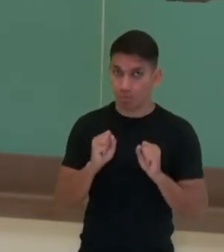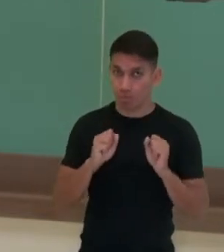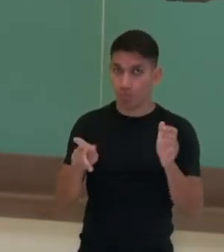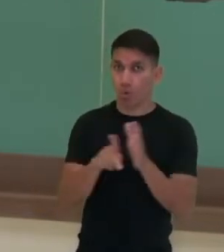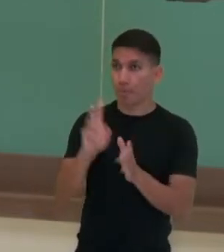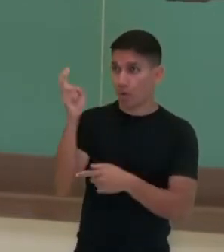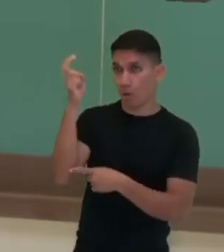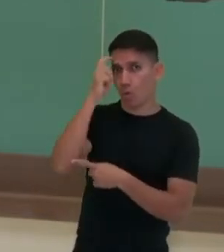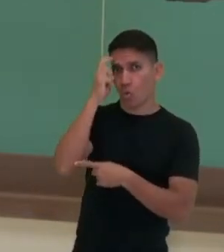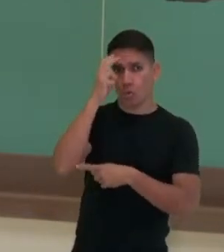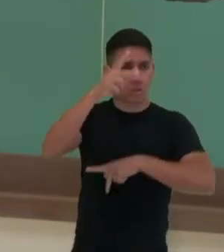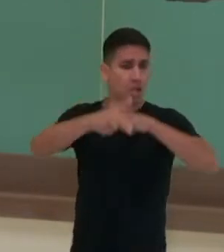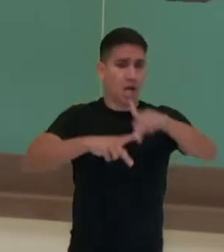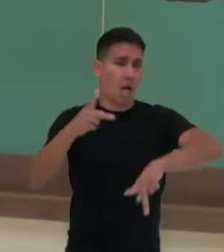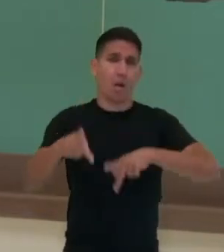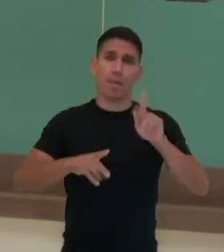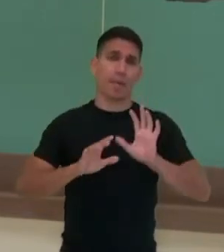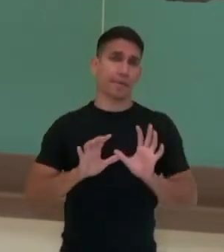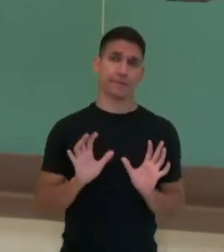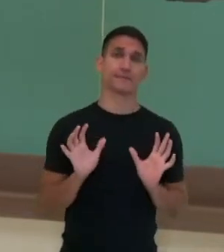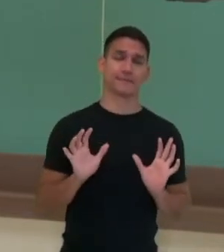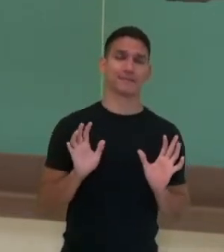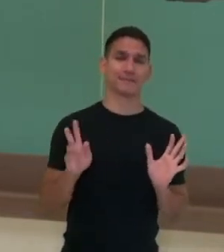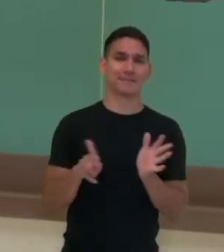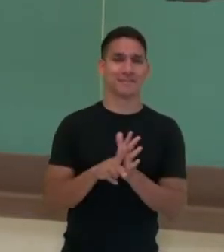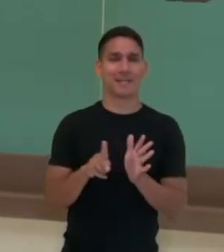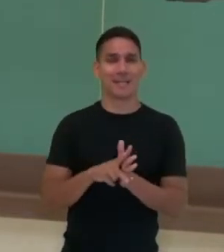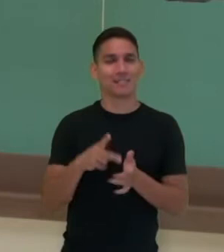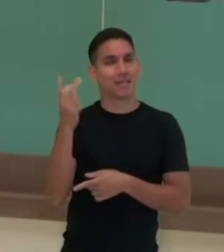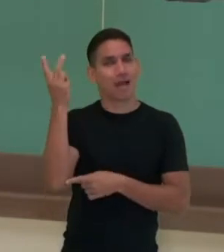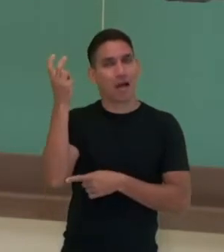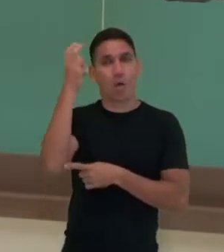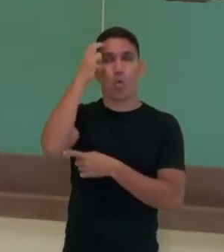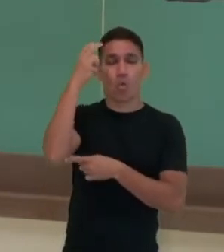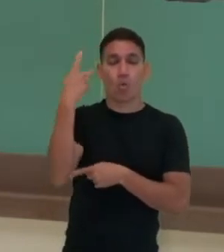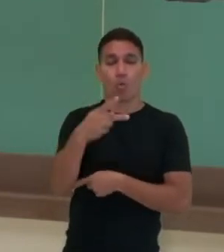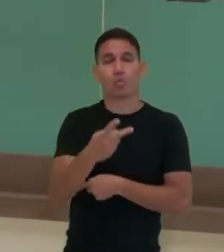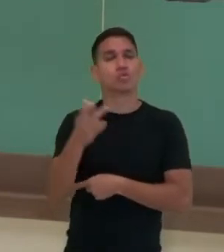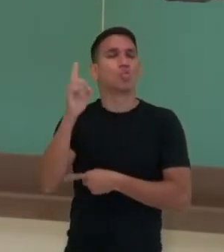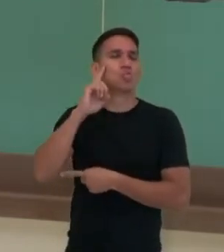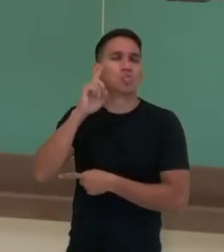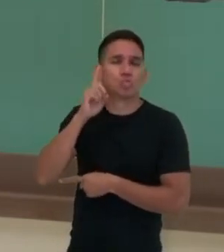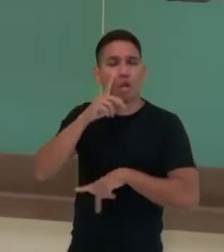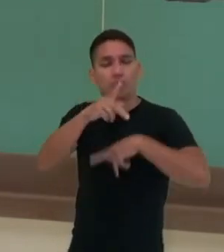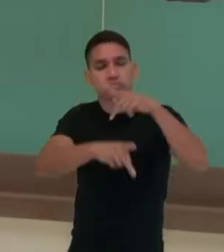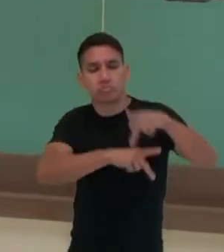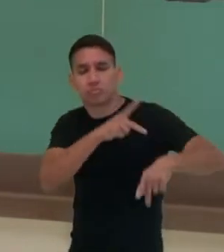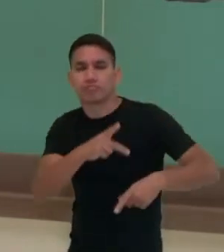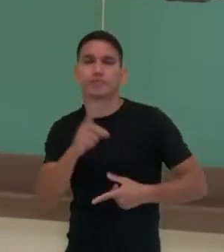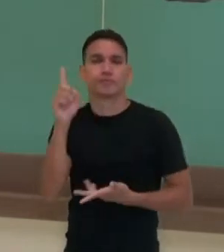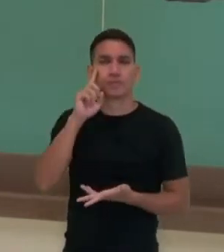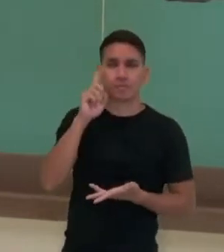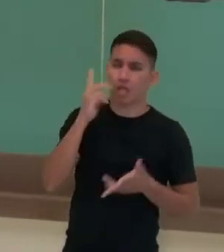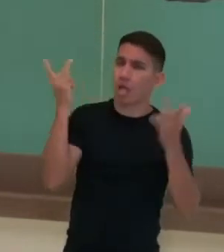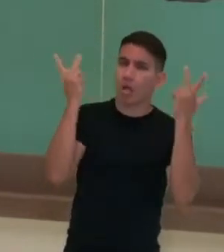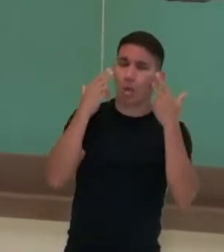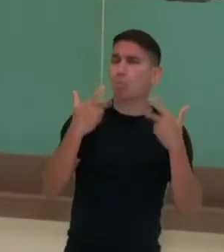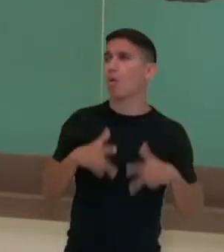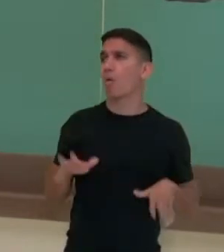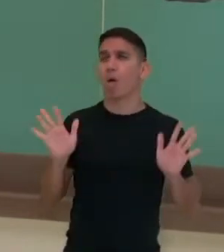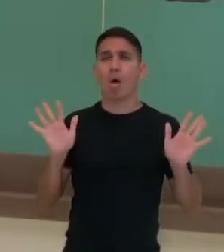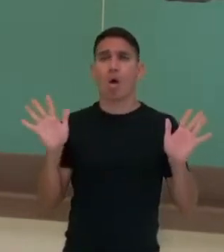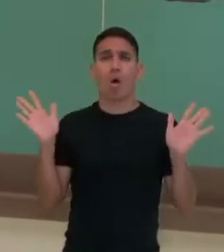cultura popular, então, faz parte, então, das coisas do dia a dia. Então, é muito tranquilo, muito